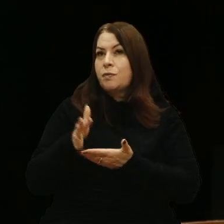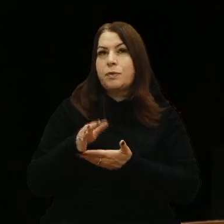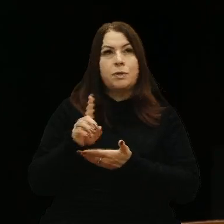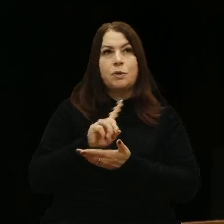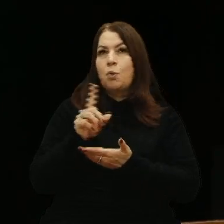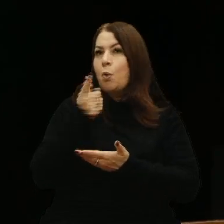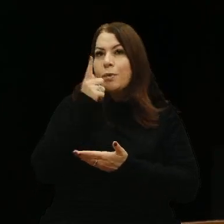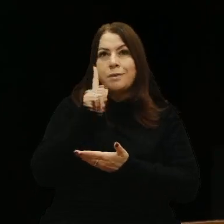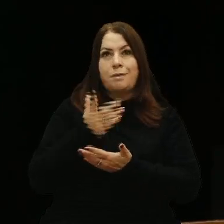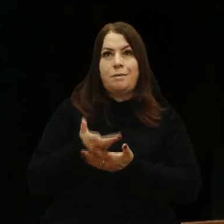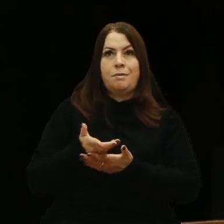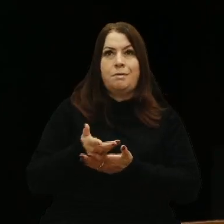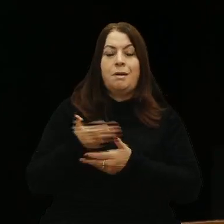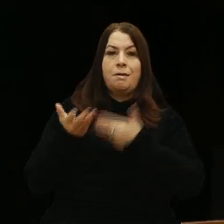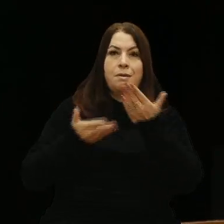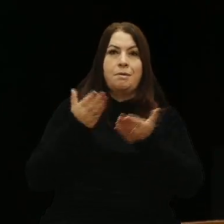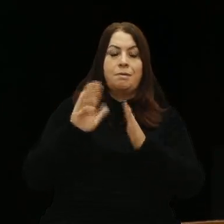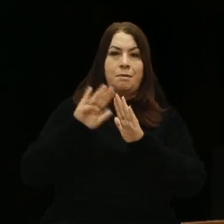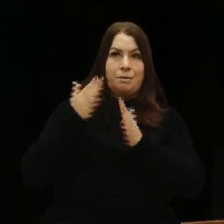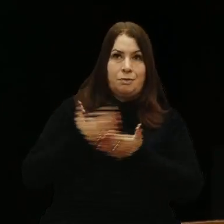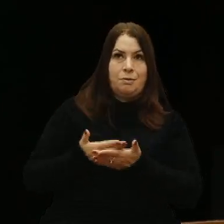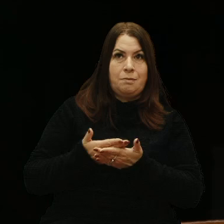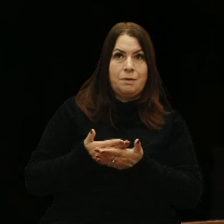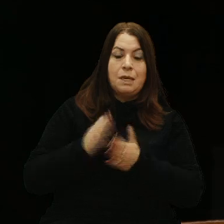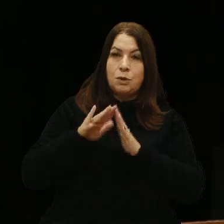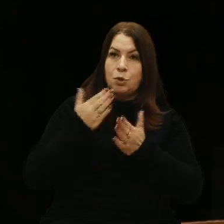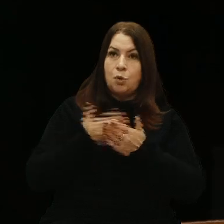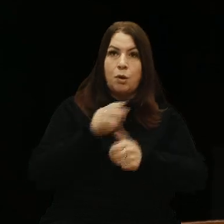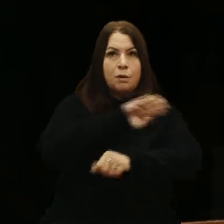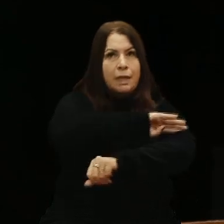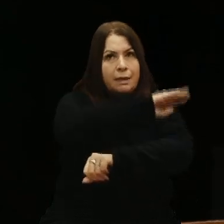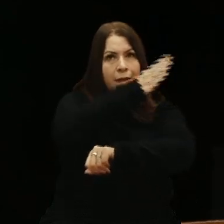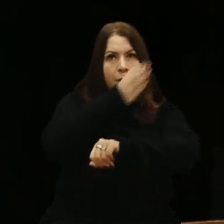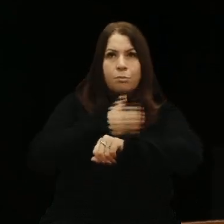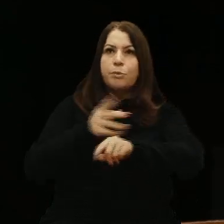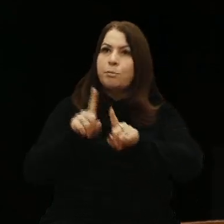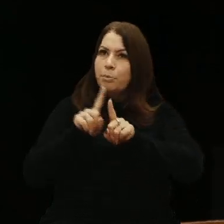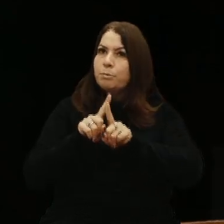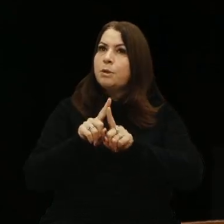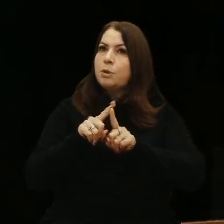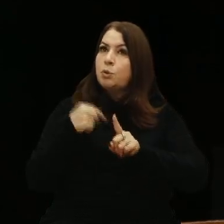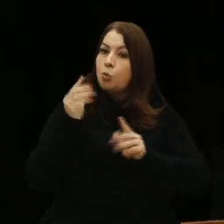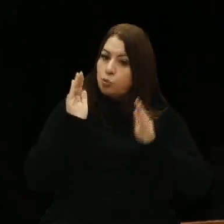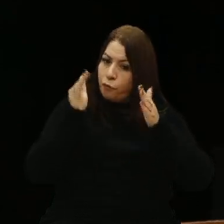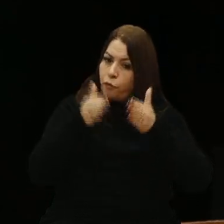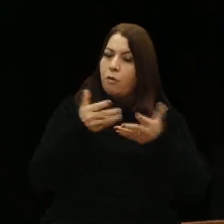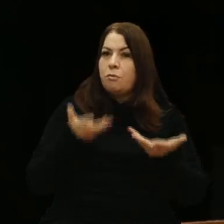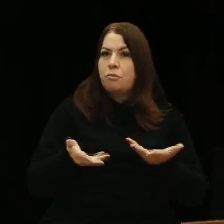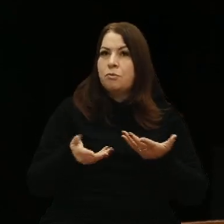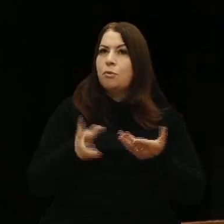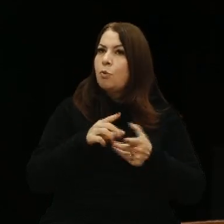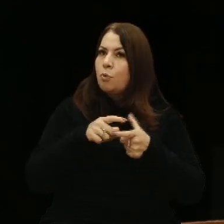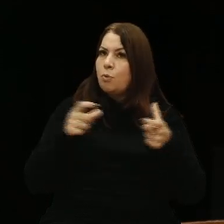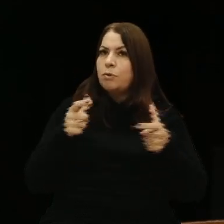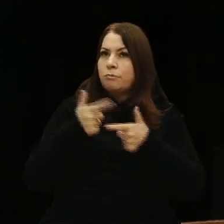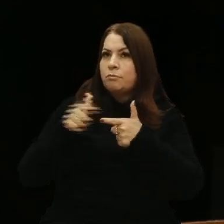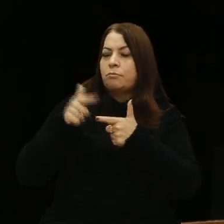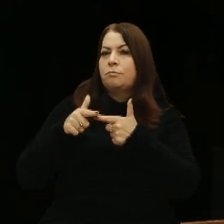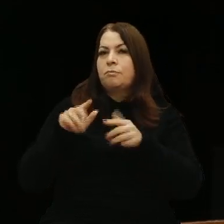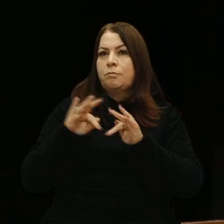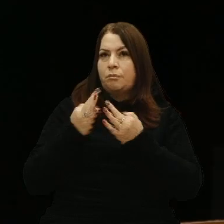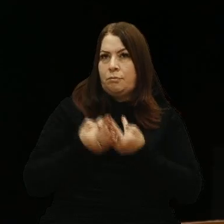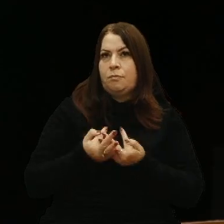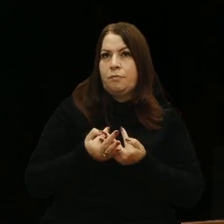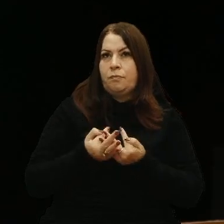se consegue atender nas escolas. Escola de tempo integral deve ser o nosso foco. Hoje é um grande problema das